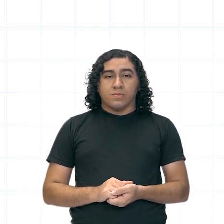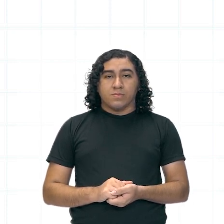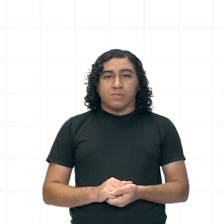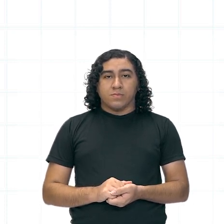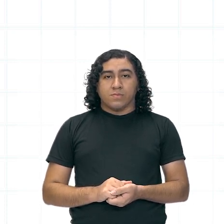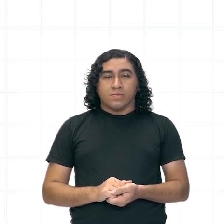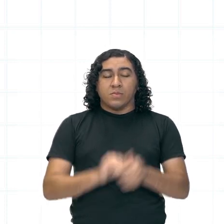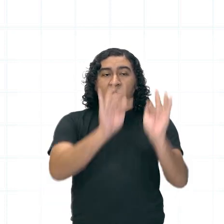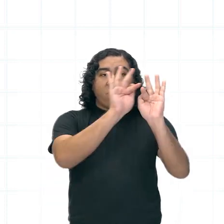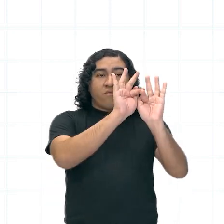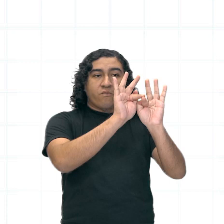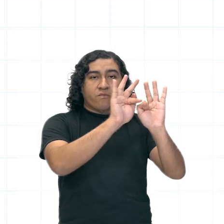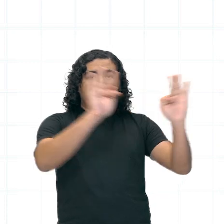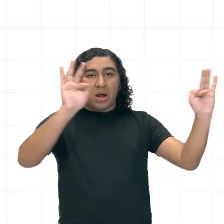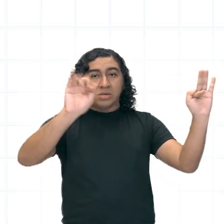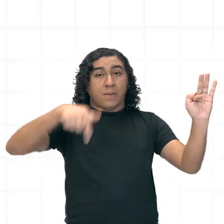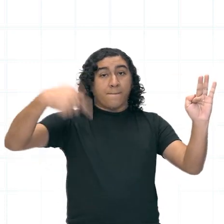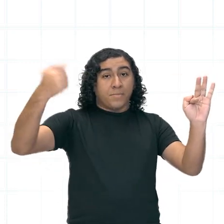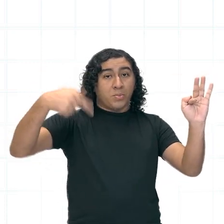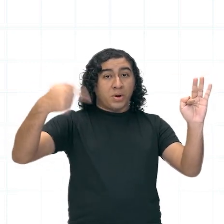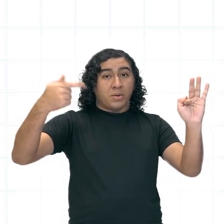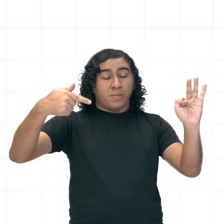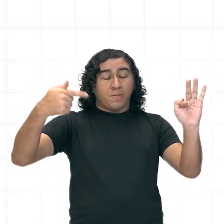Temos aí os enunciados. O primeiro,